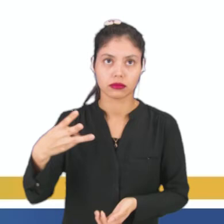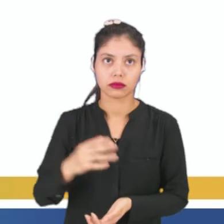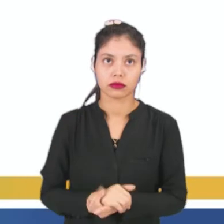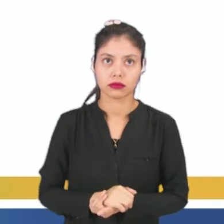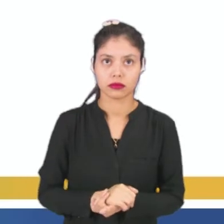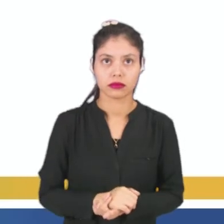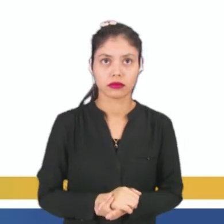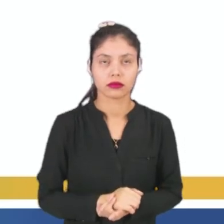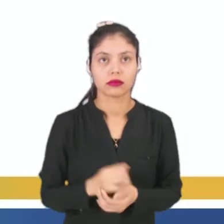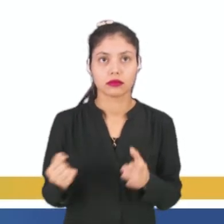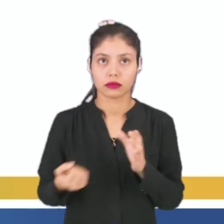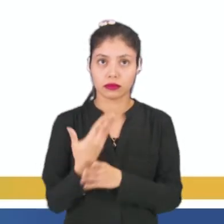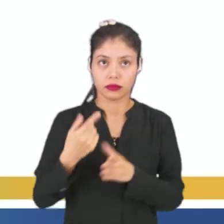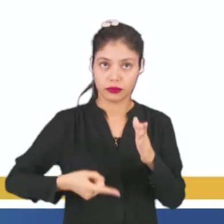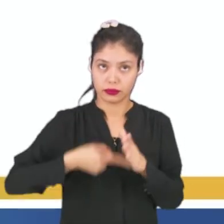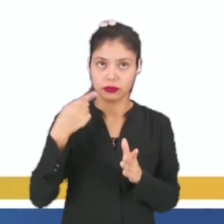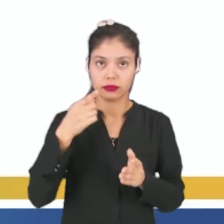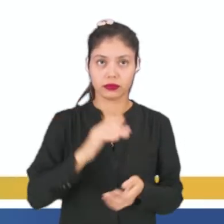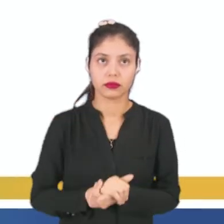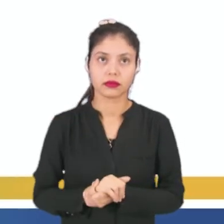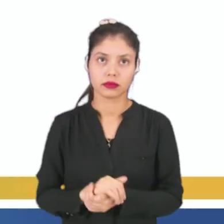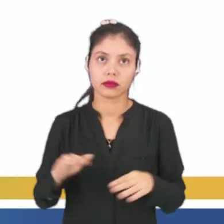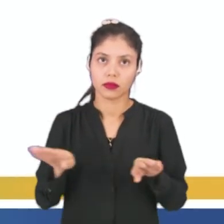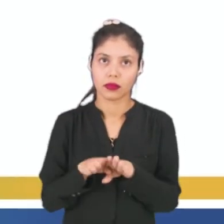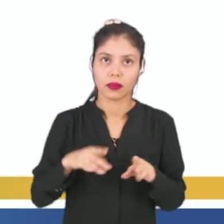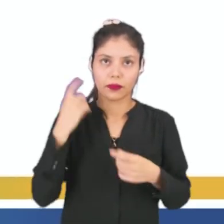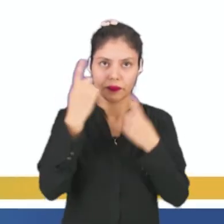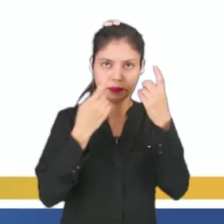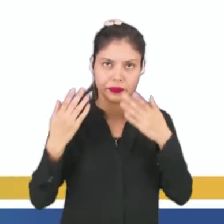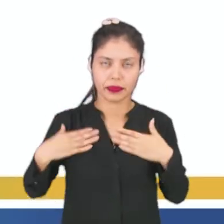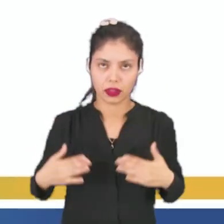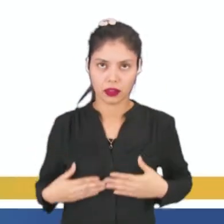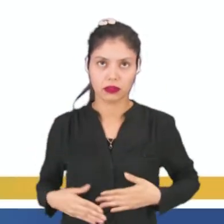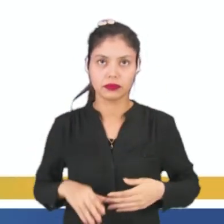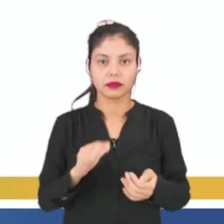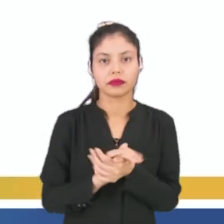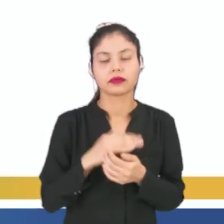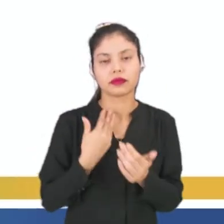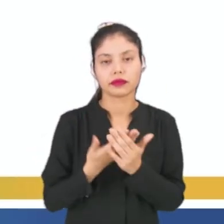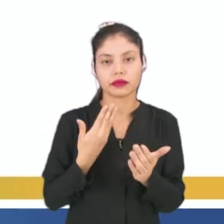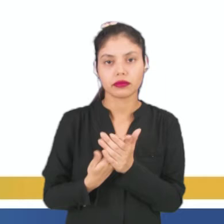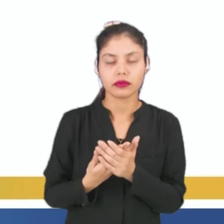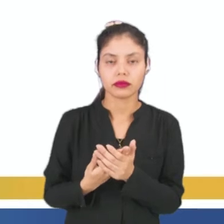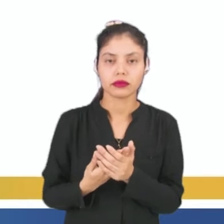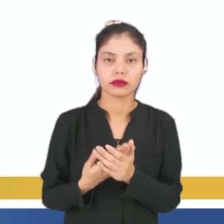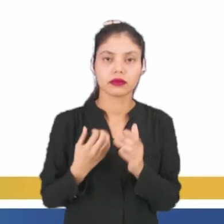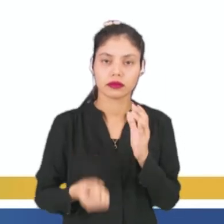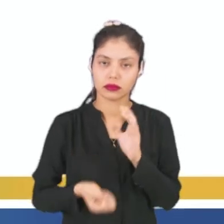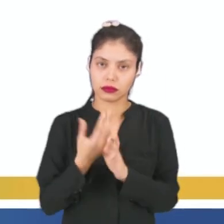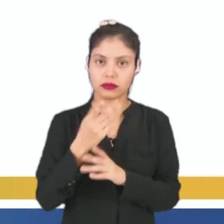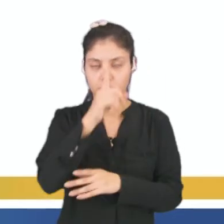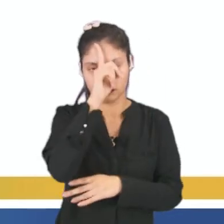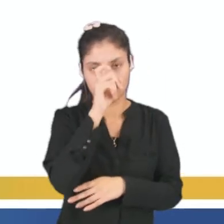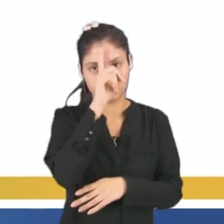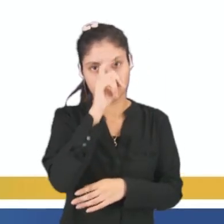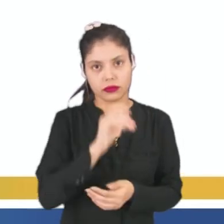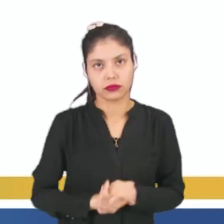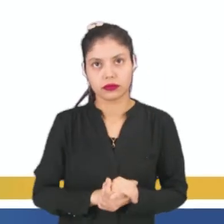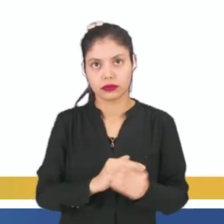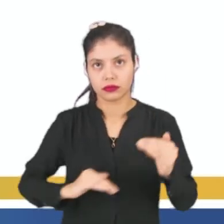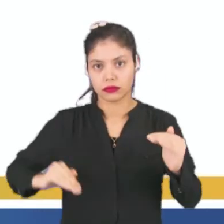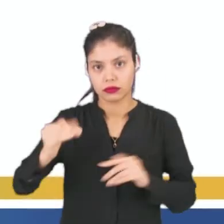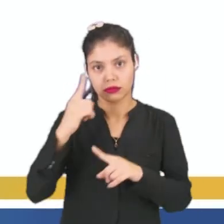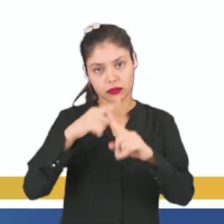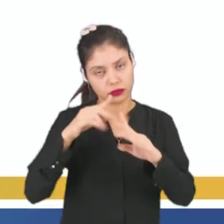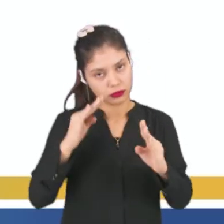primeiras universidades que se preocupavam muito com o corpo, né, estudar o corpo. E aí criam-se os primeiros hospitais sob a tutela